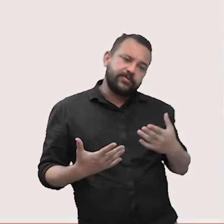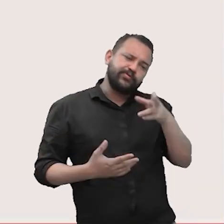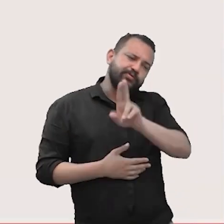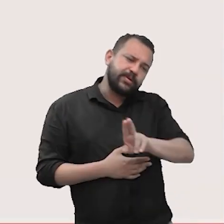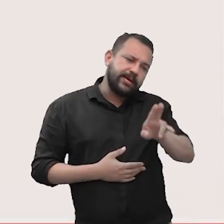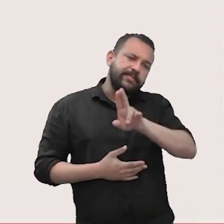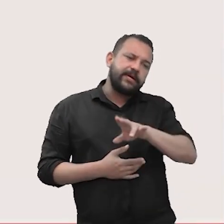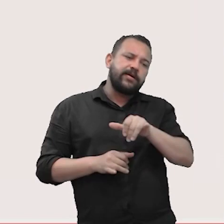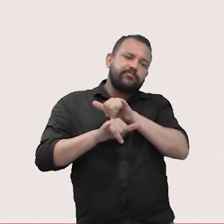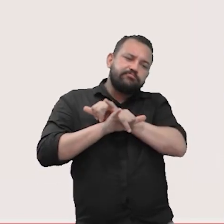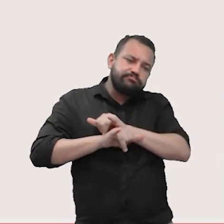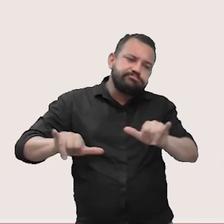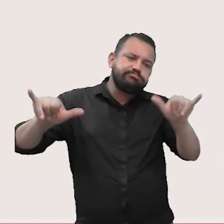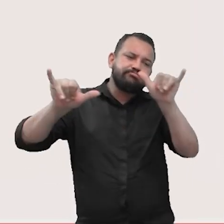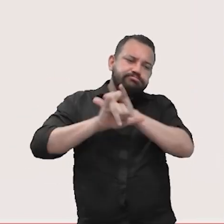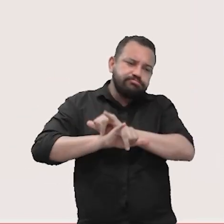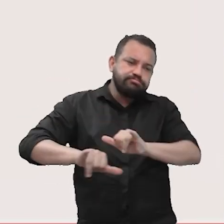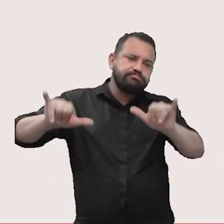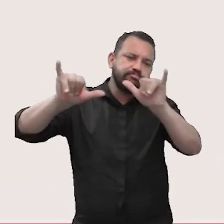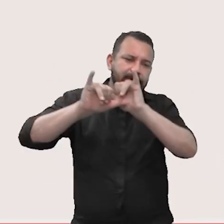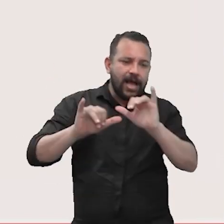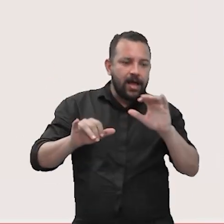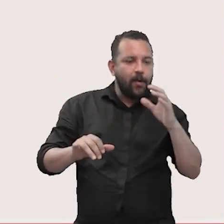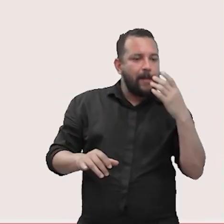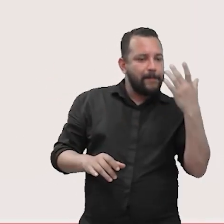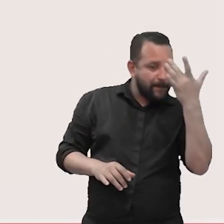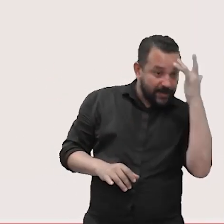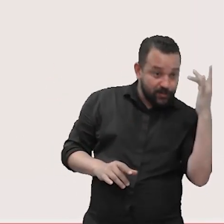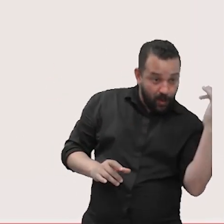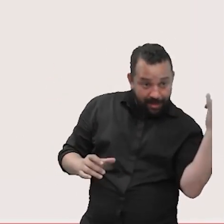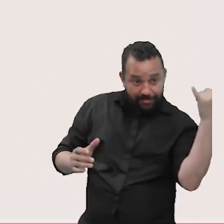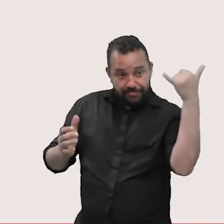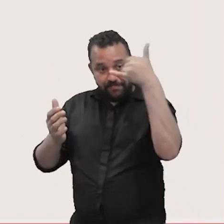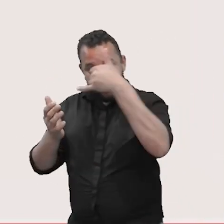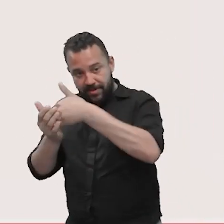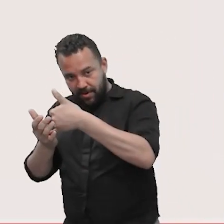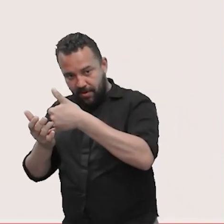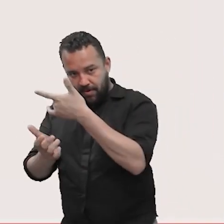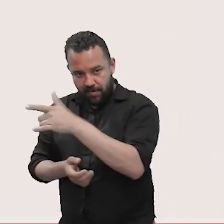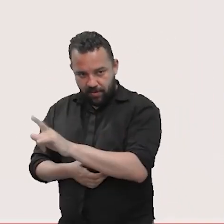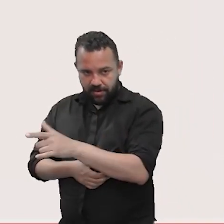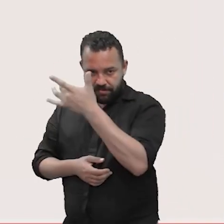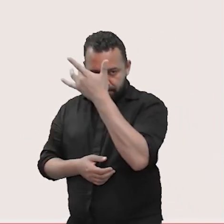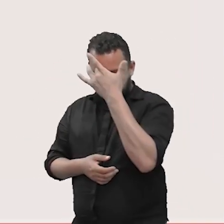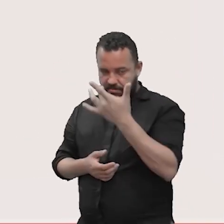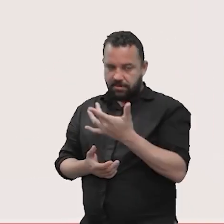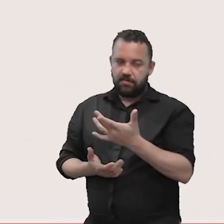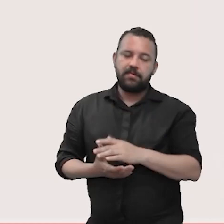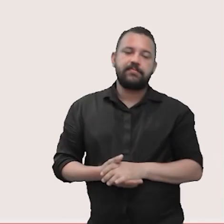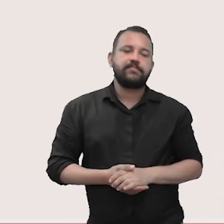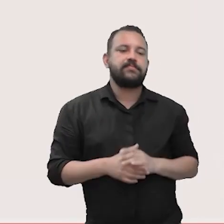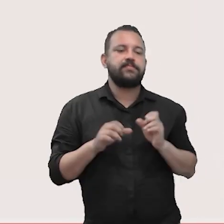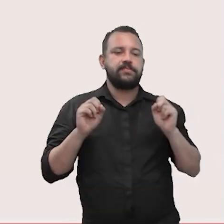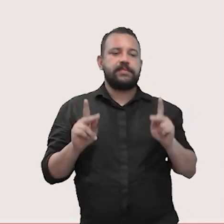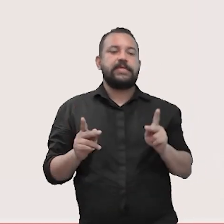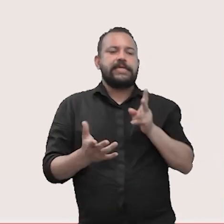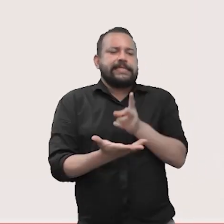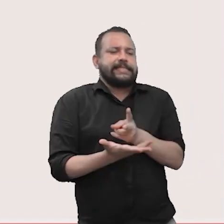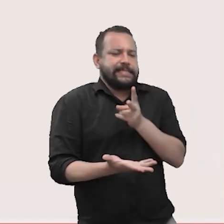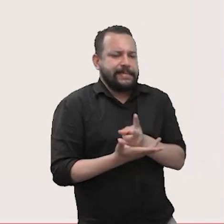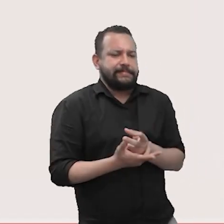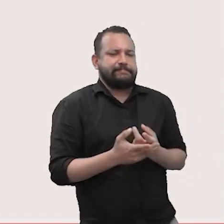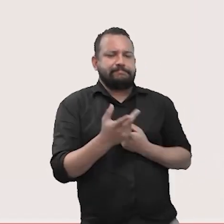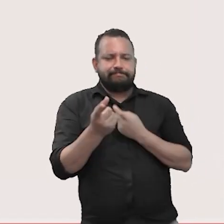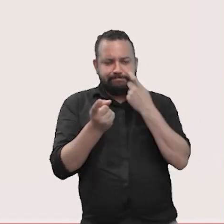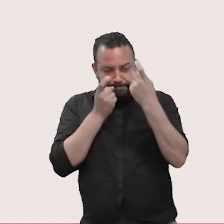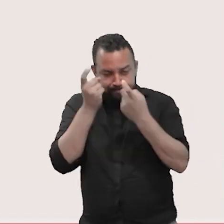o sinal de um emissor a um receptor, ou de um locutor a um interlocutor. Ok? Sempre com aquela